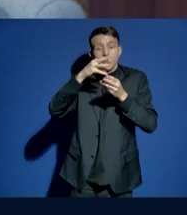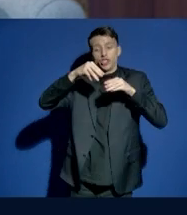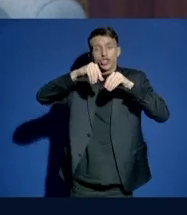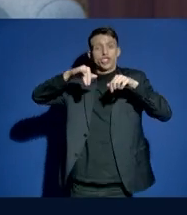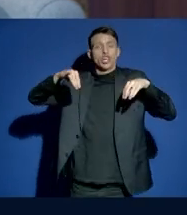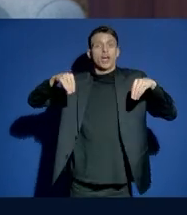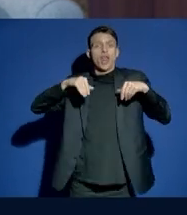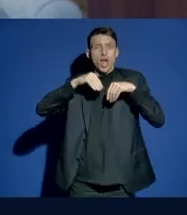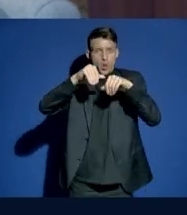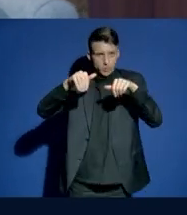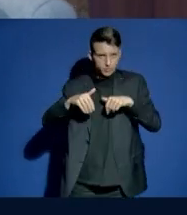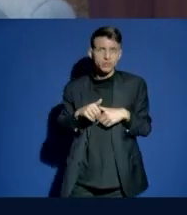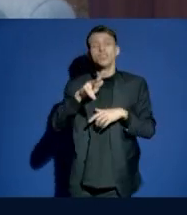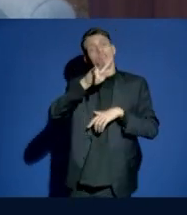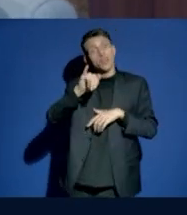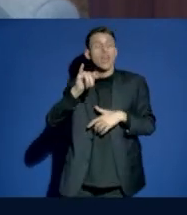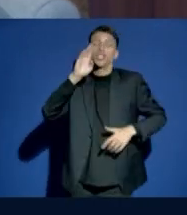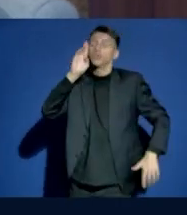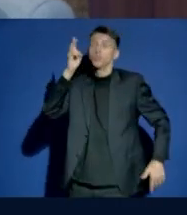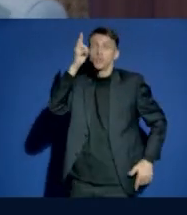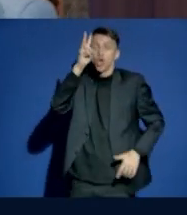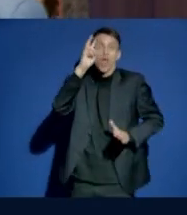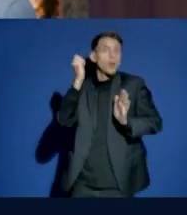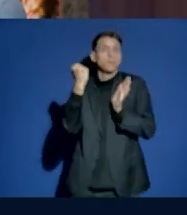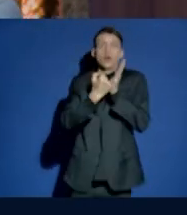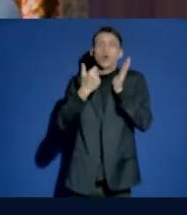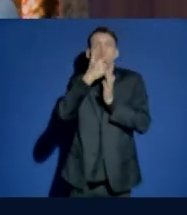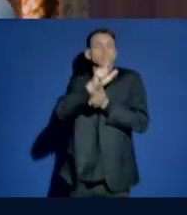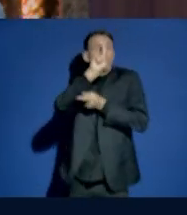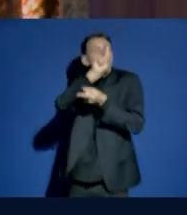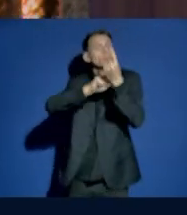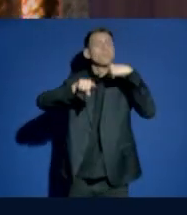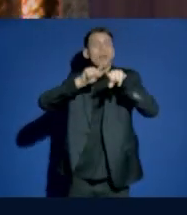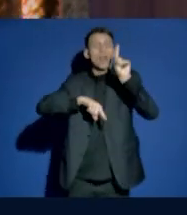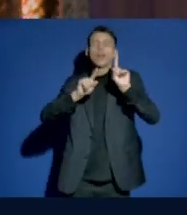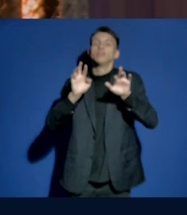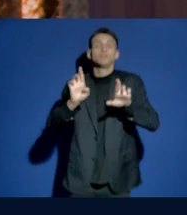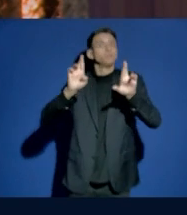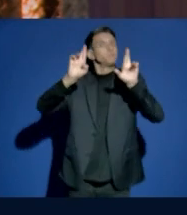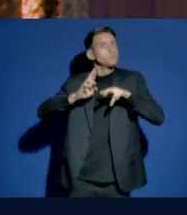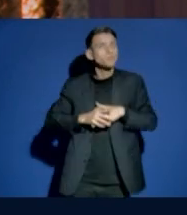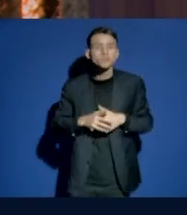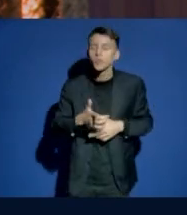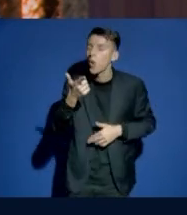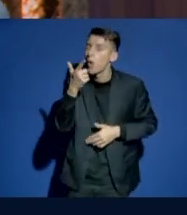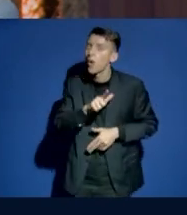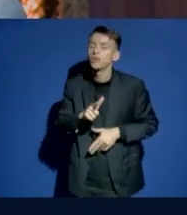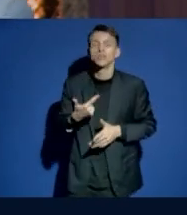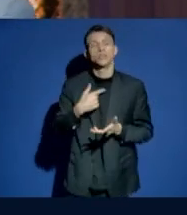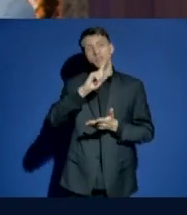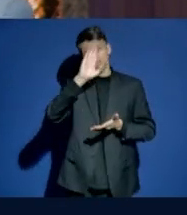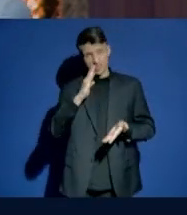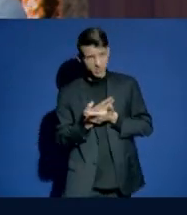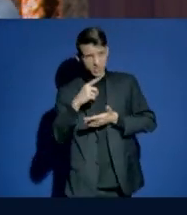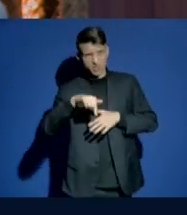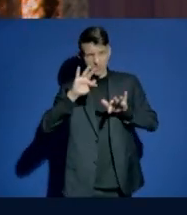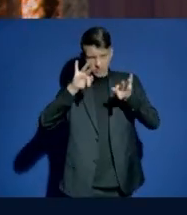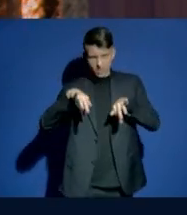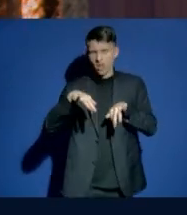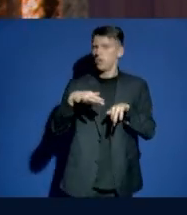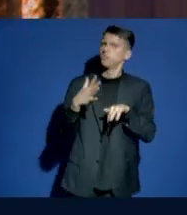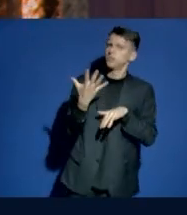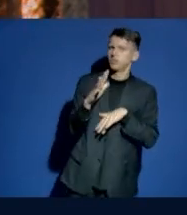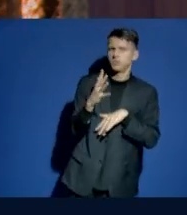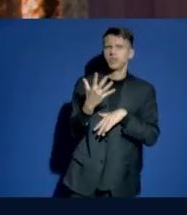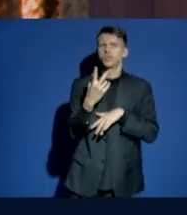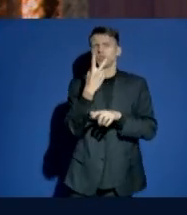um recorde histórico no país superando e muito as expectativas Nós acreditamos que chegaria no final dessa década